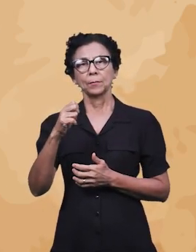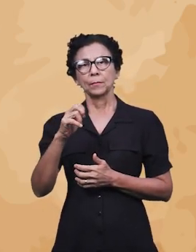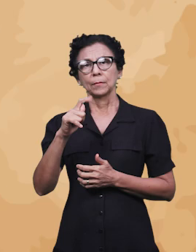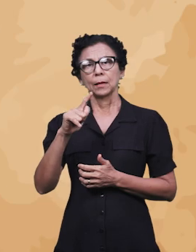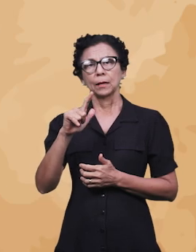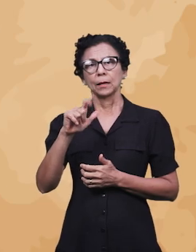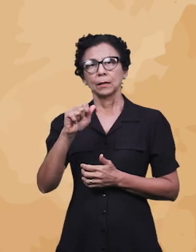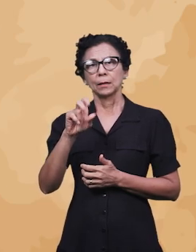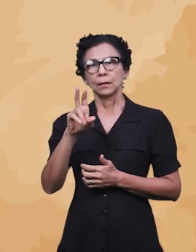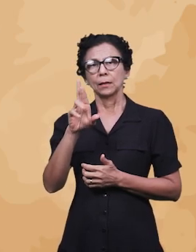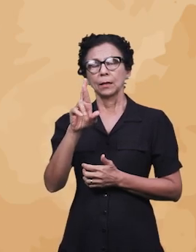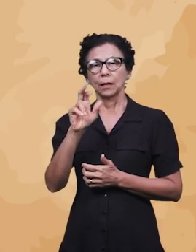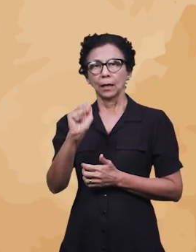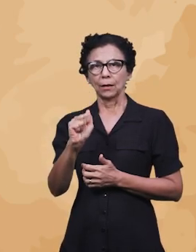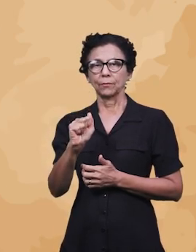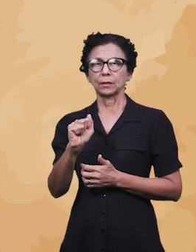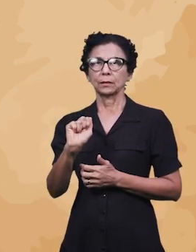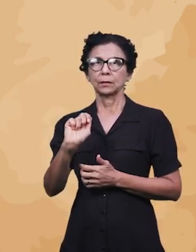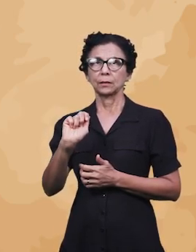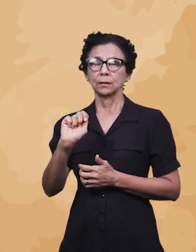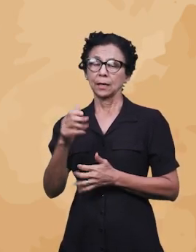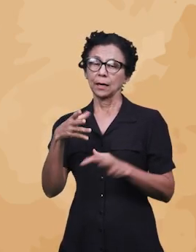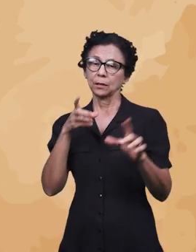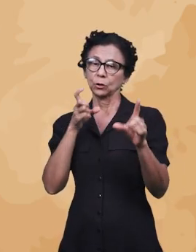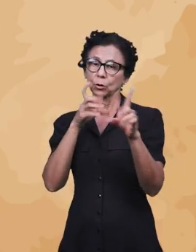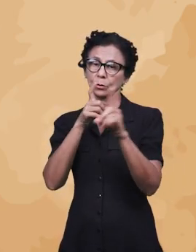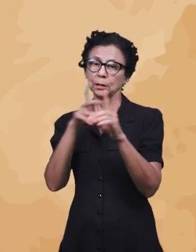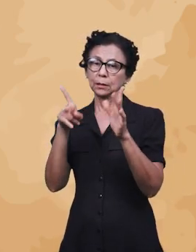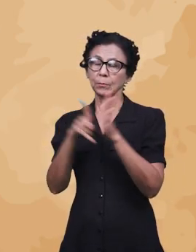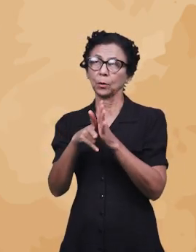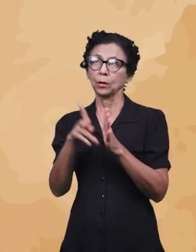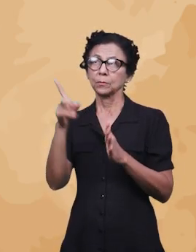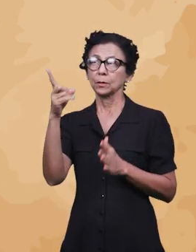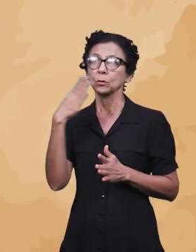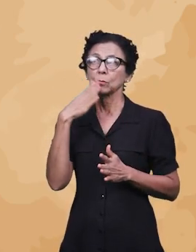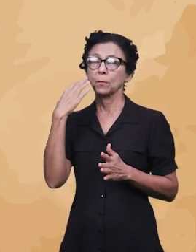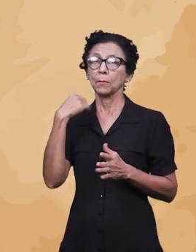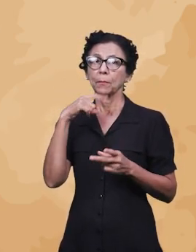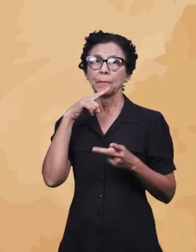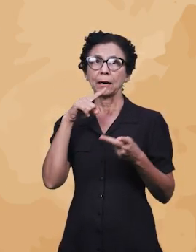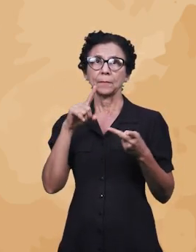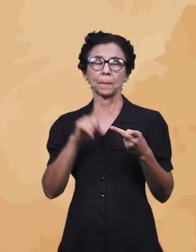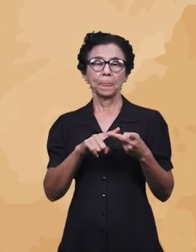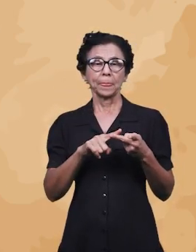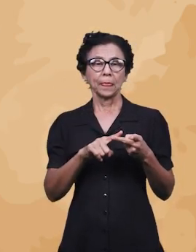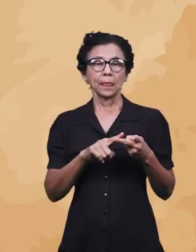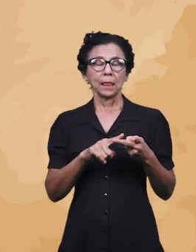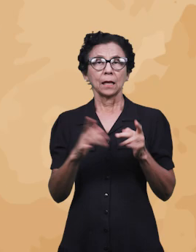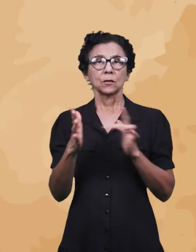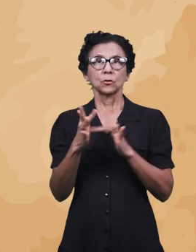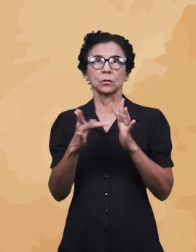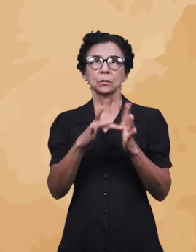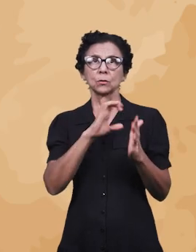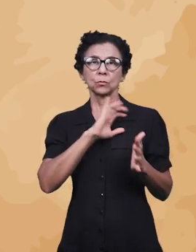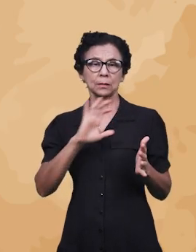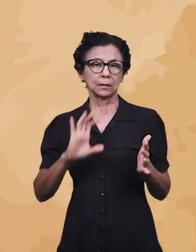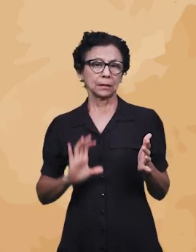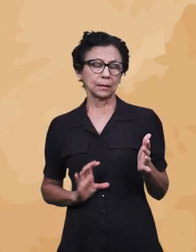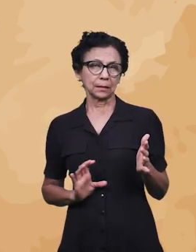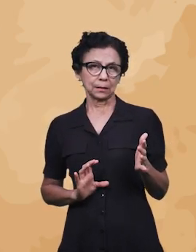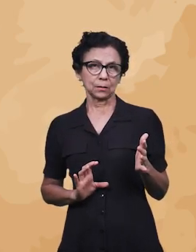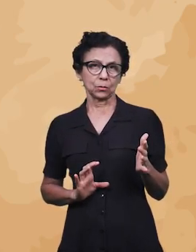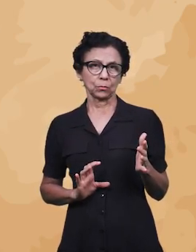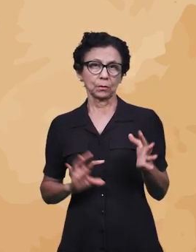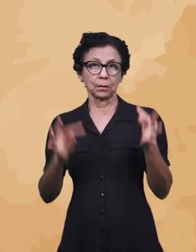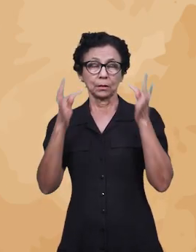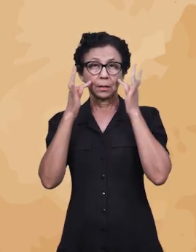Jesus Cristo já está literalmente testemunho, dito aí, O Filho. É o testemunho dessa palavra. dessa palavra. E a última